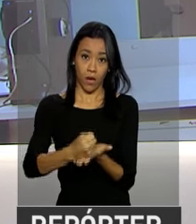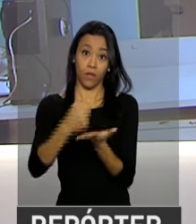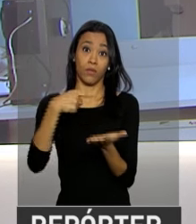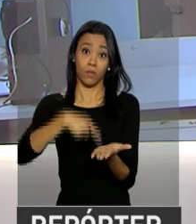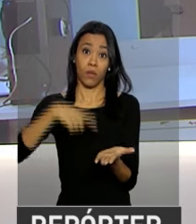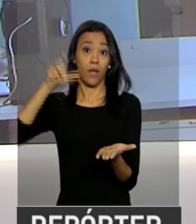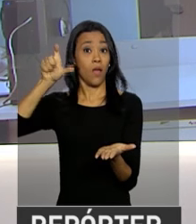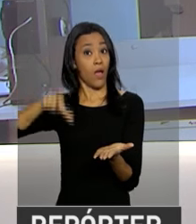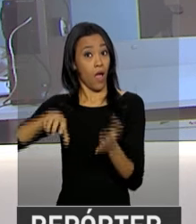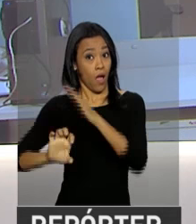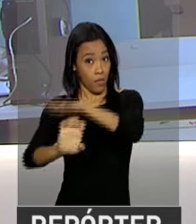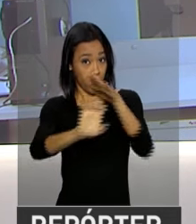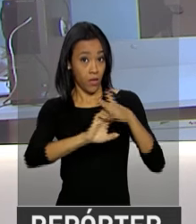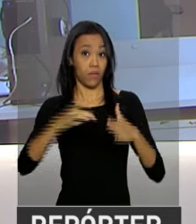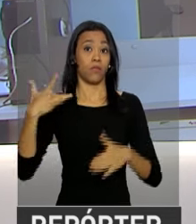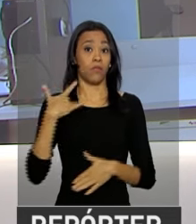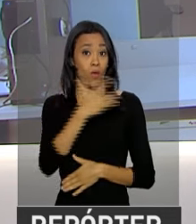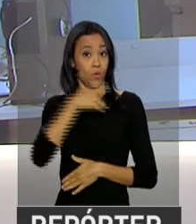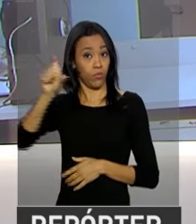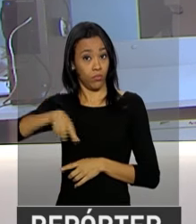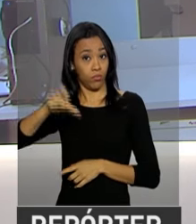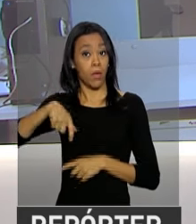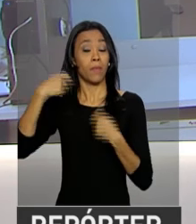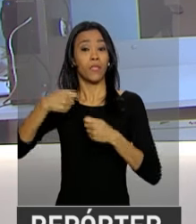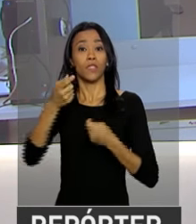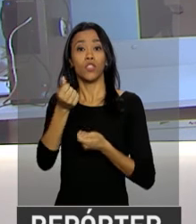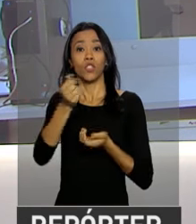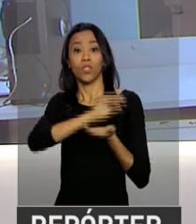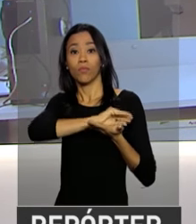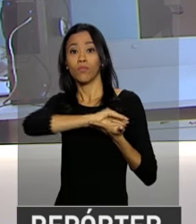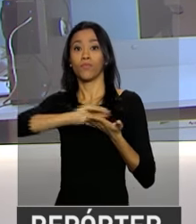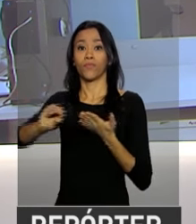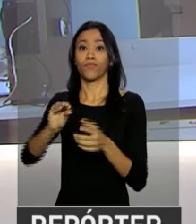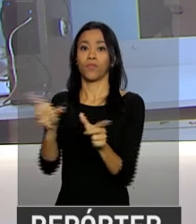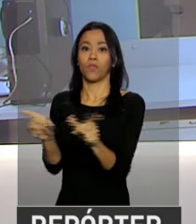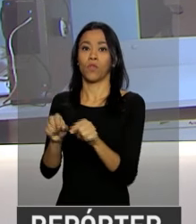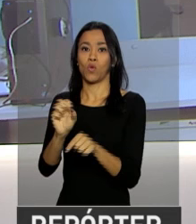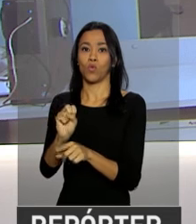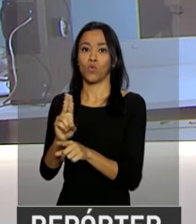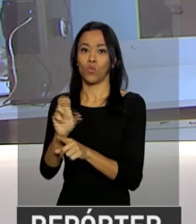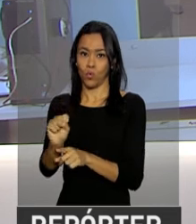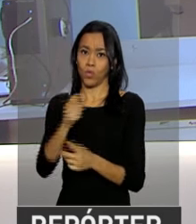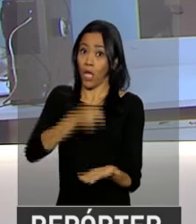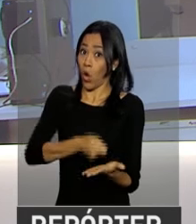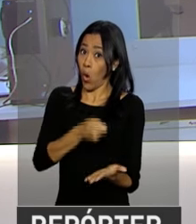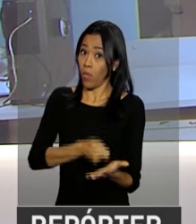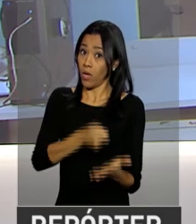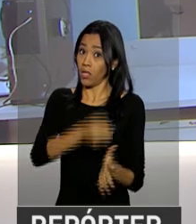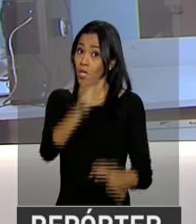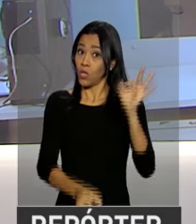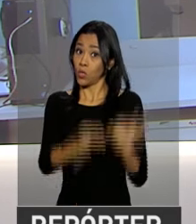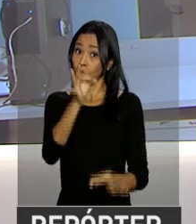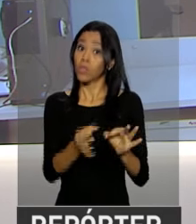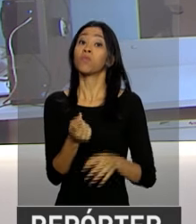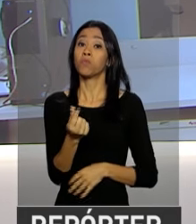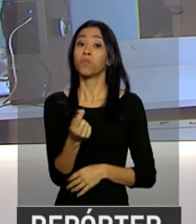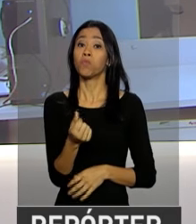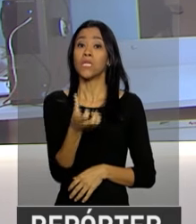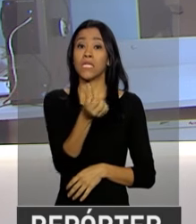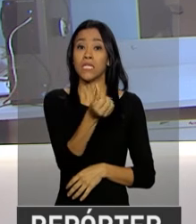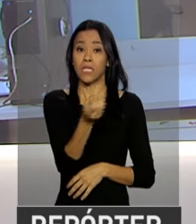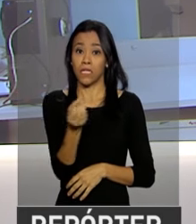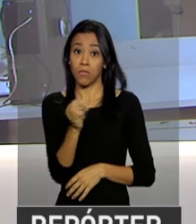operadora do plano deve ressarcir o Sistema Único de Saúde. O SUS está cobrando na Justiça cerca de